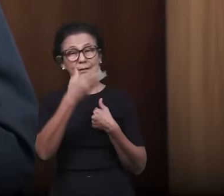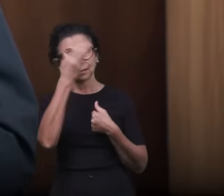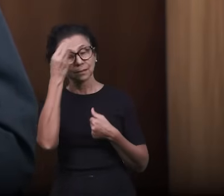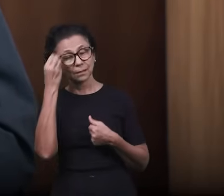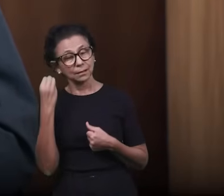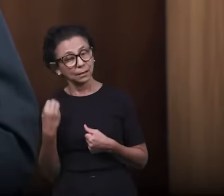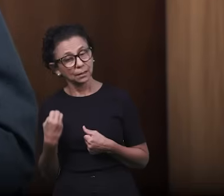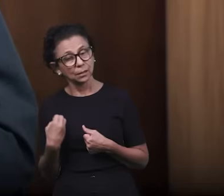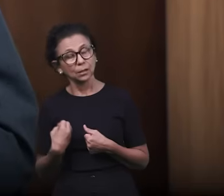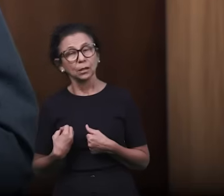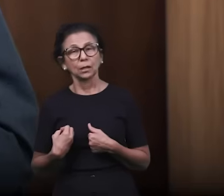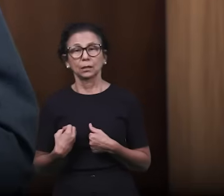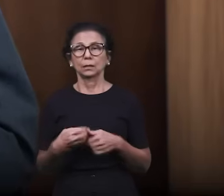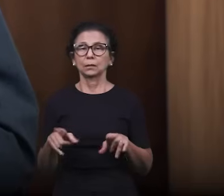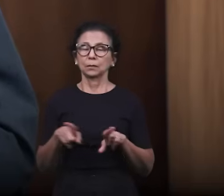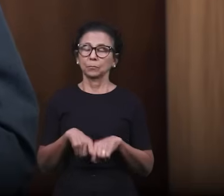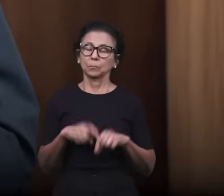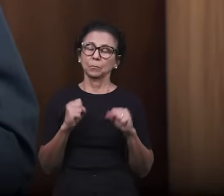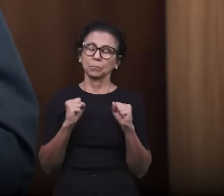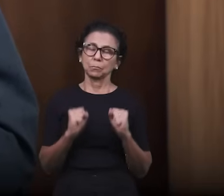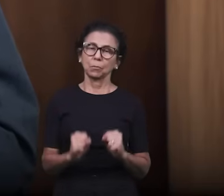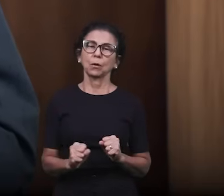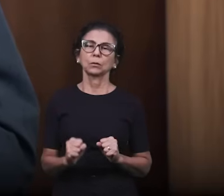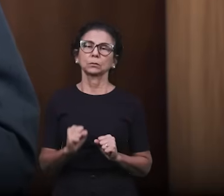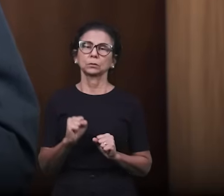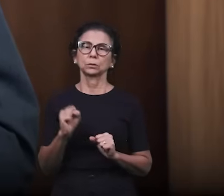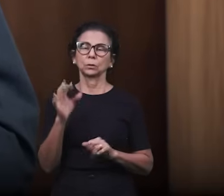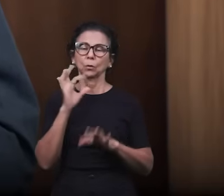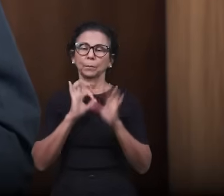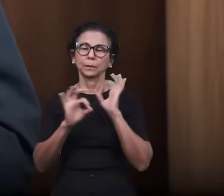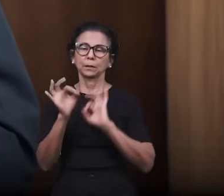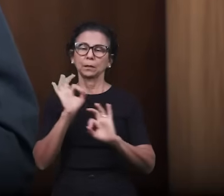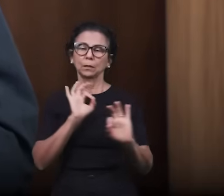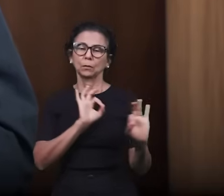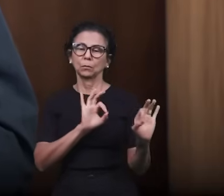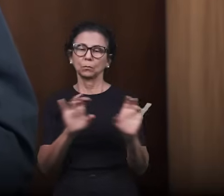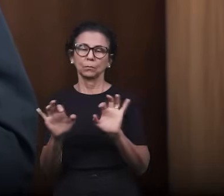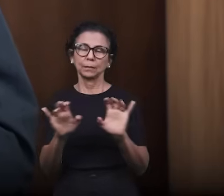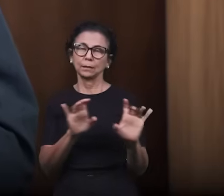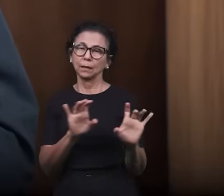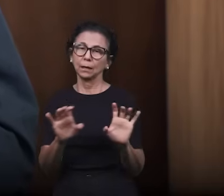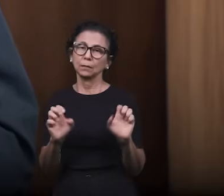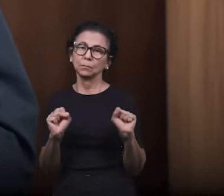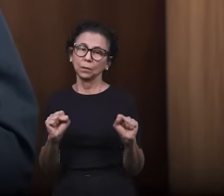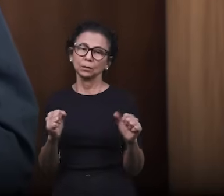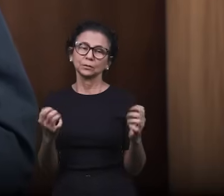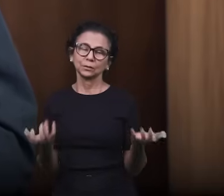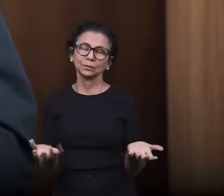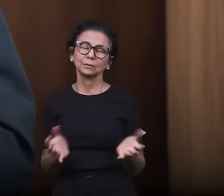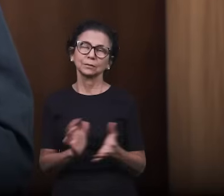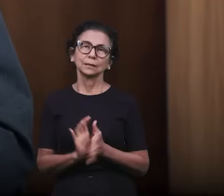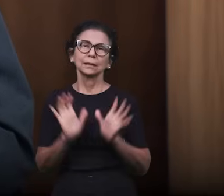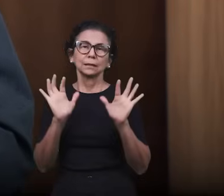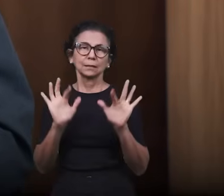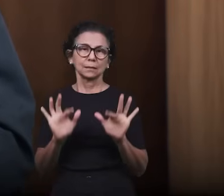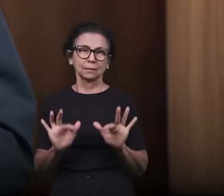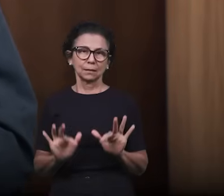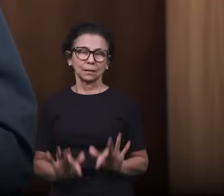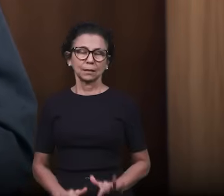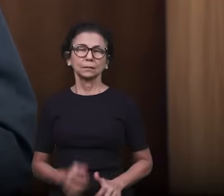e ainda colocar um comentário. Pode perguntar, pode sugerir, não é? Assim nós